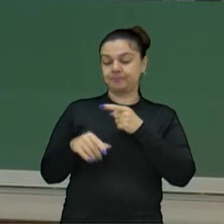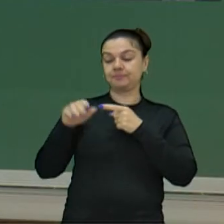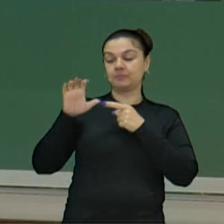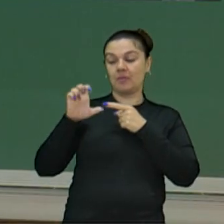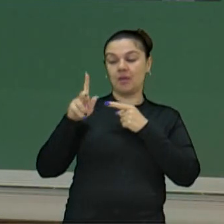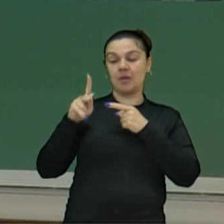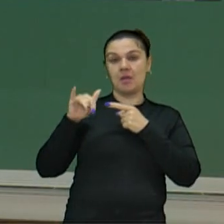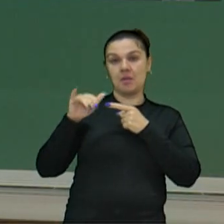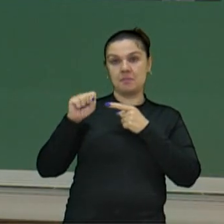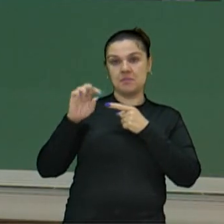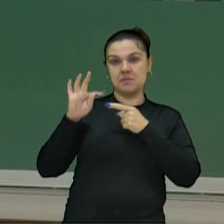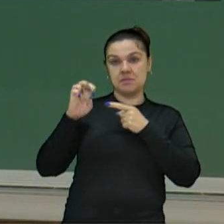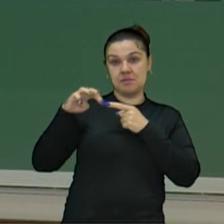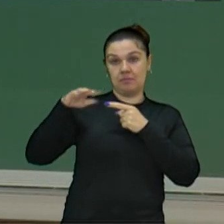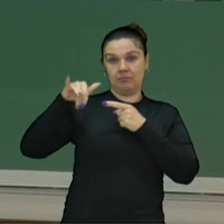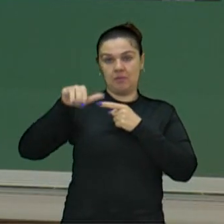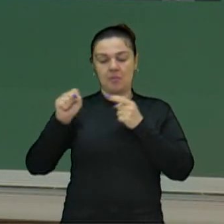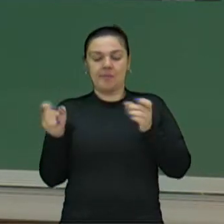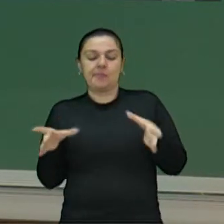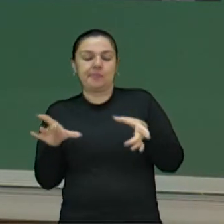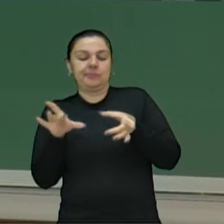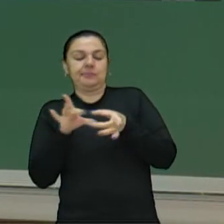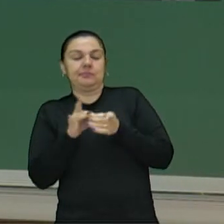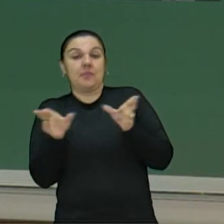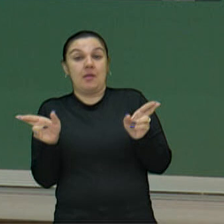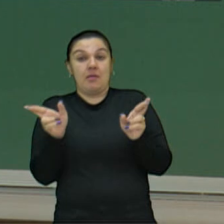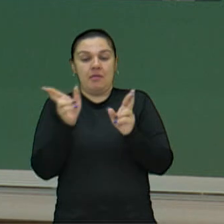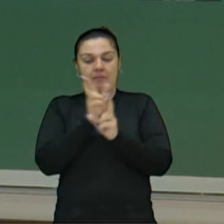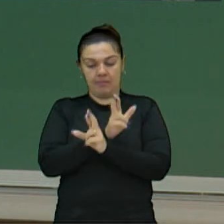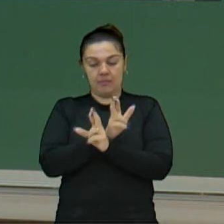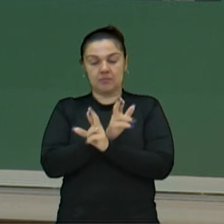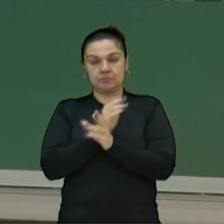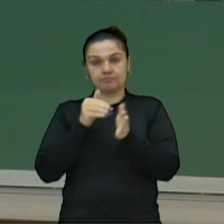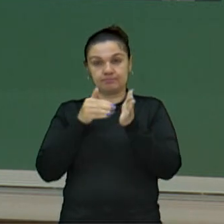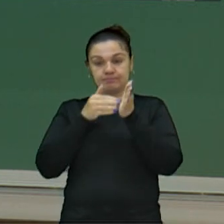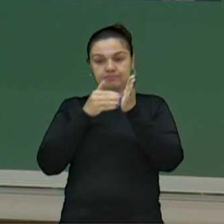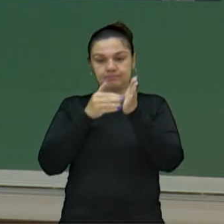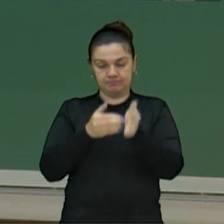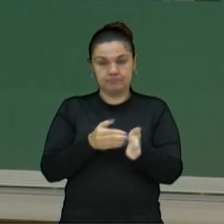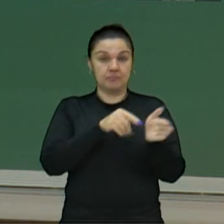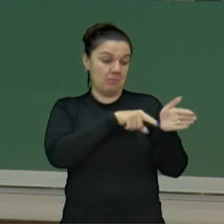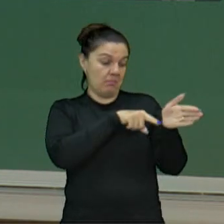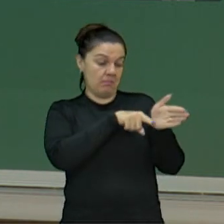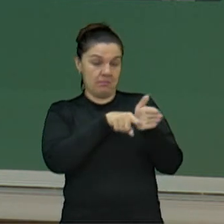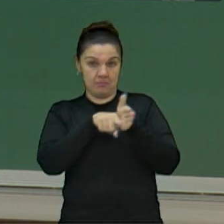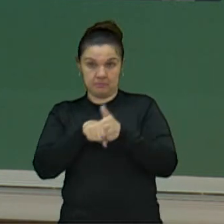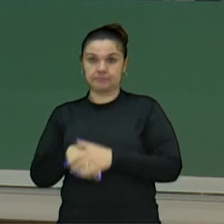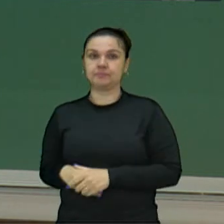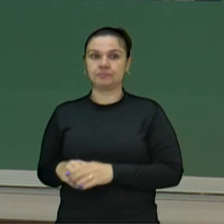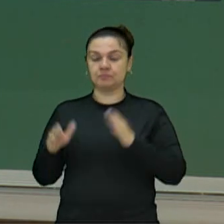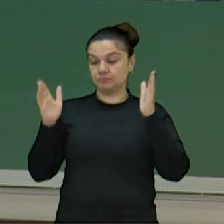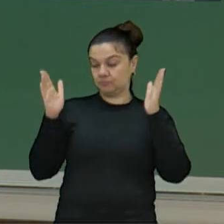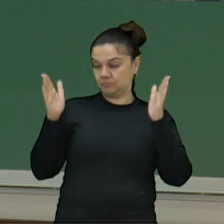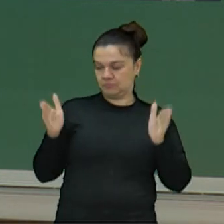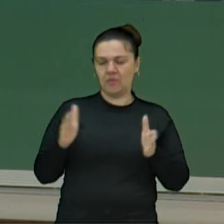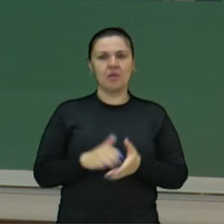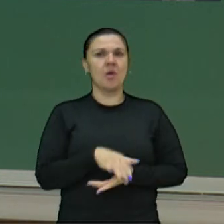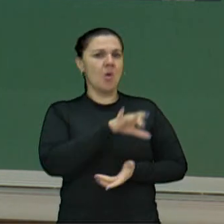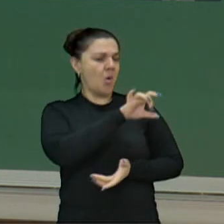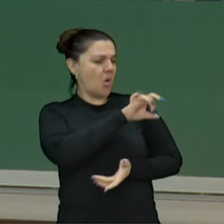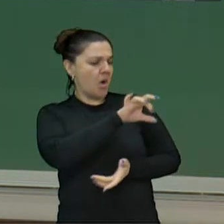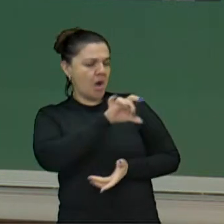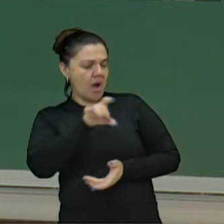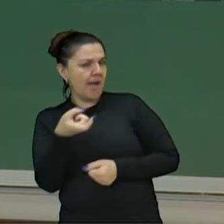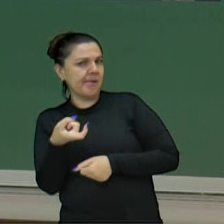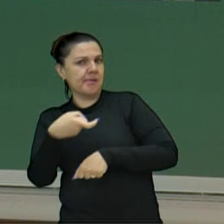Epistemas são conjuntos de relações que se estabelecem entre as ciências de uma época. Então, cada época tem a